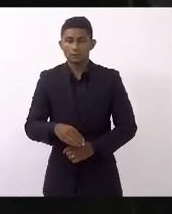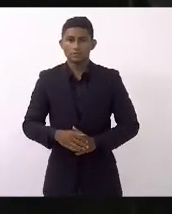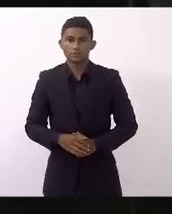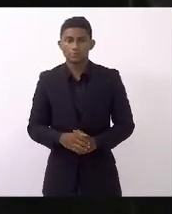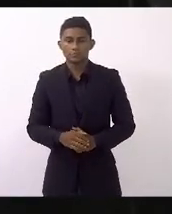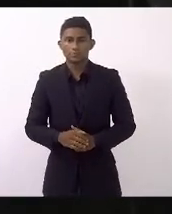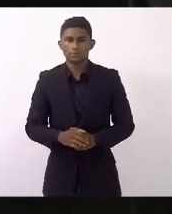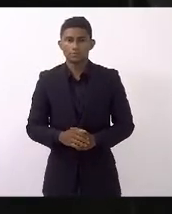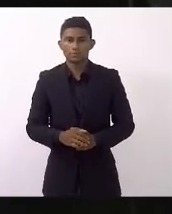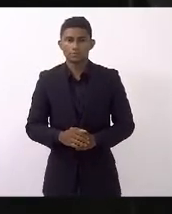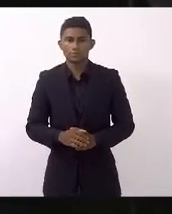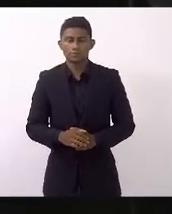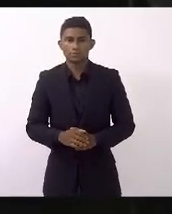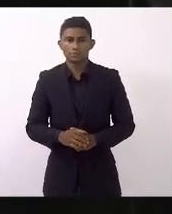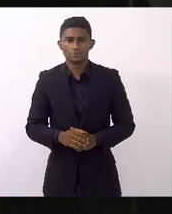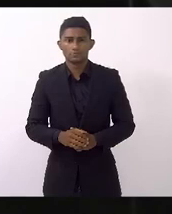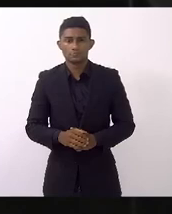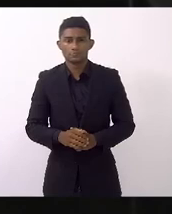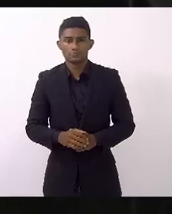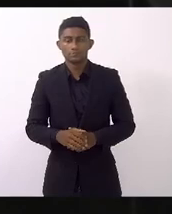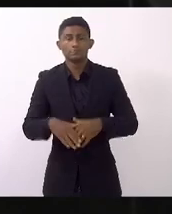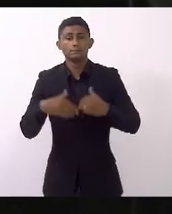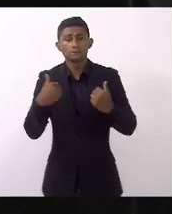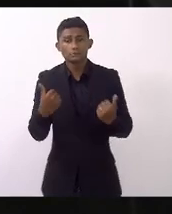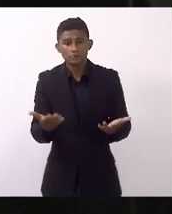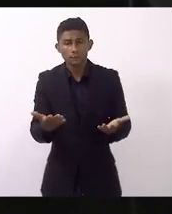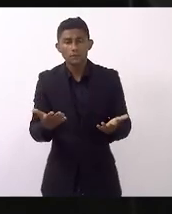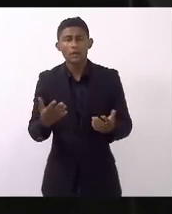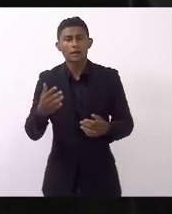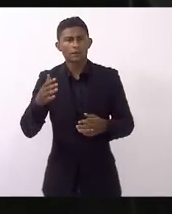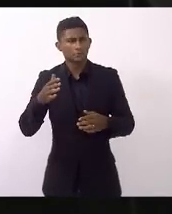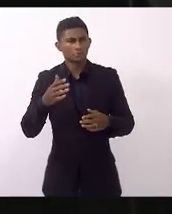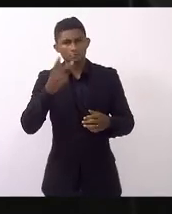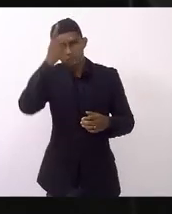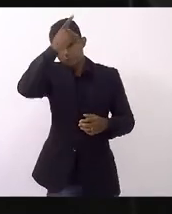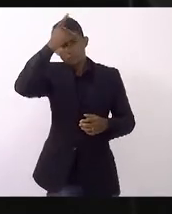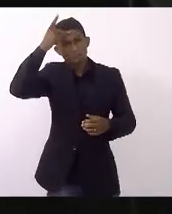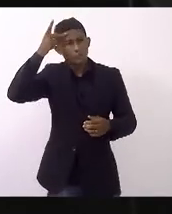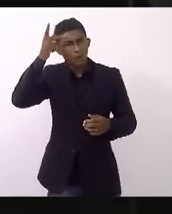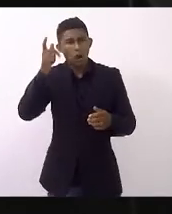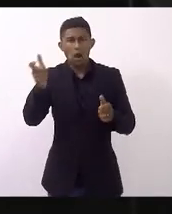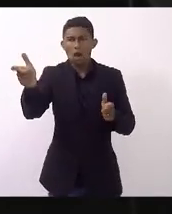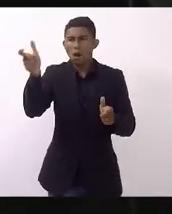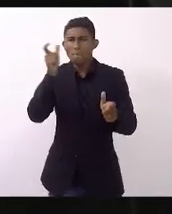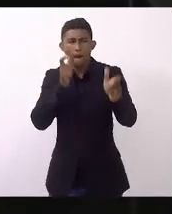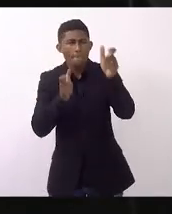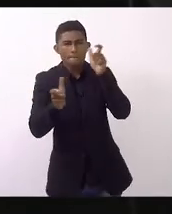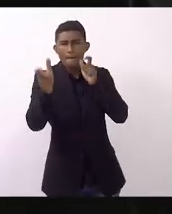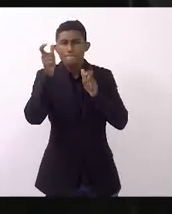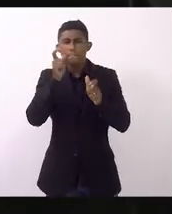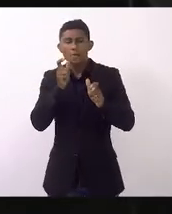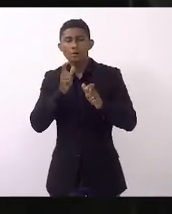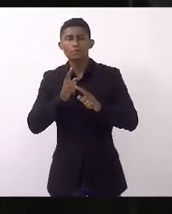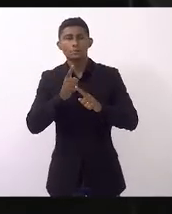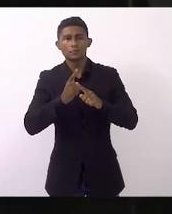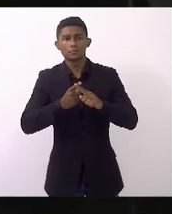Gente, eu recebo diversas críticas por estar